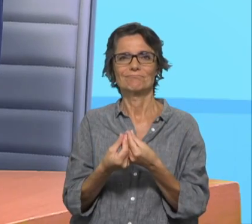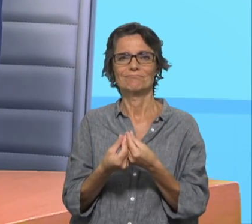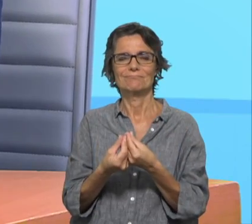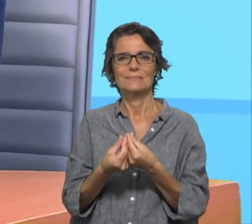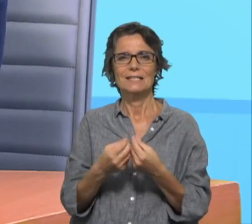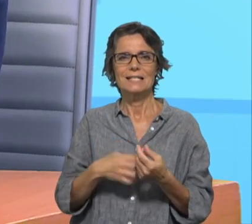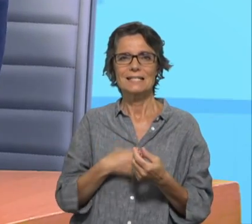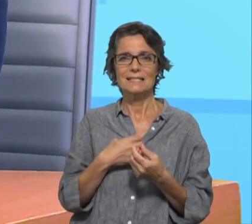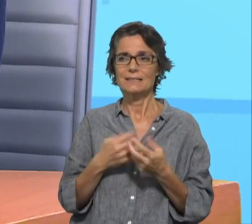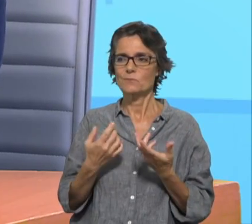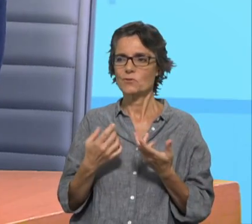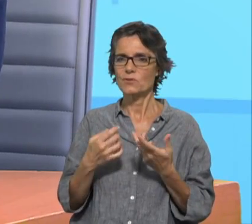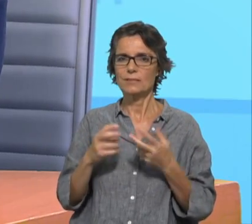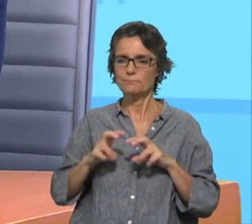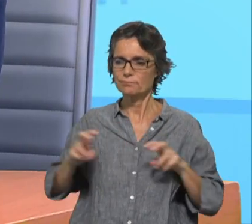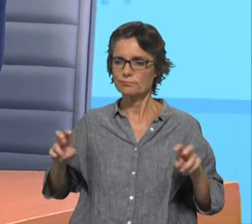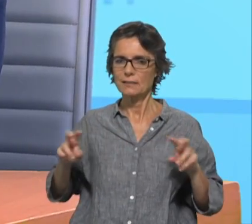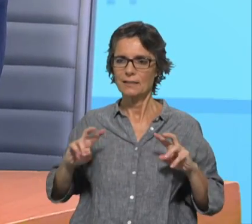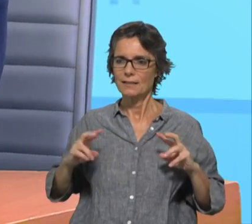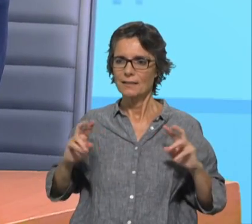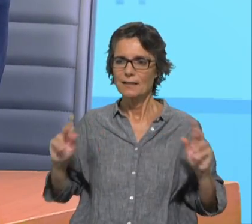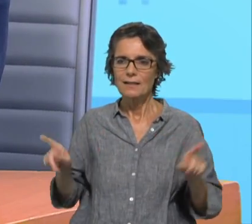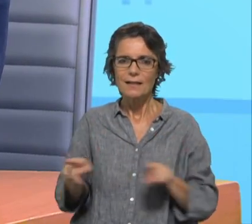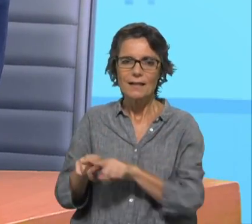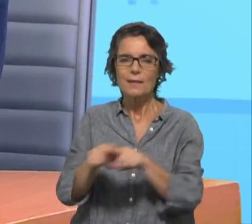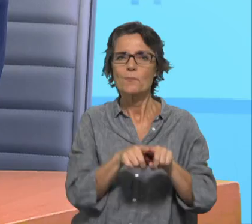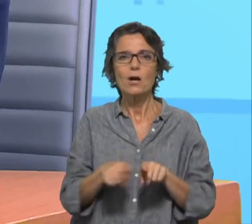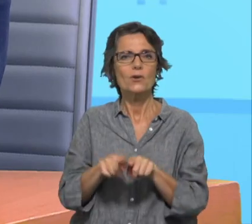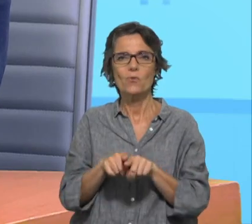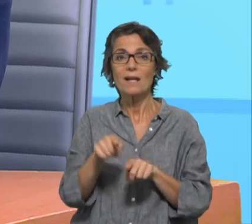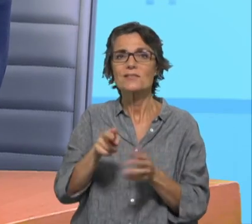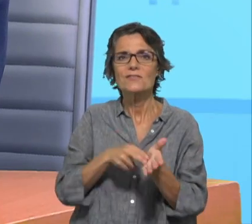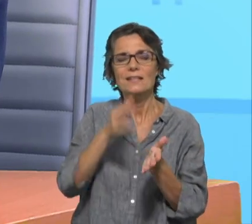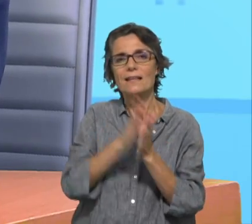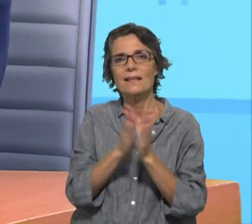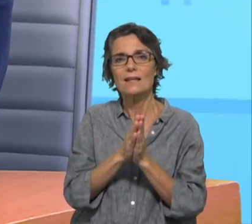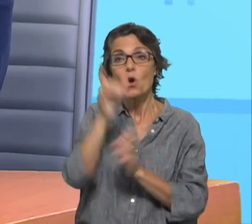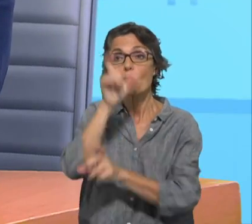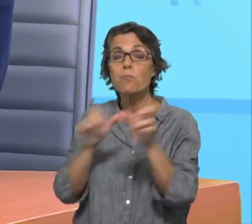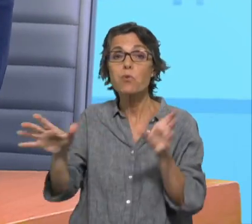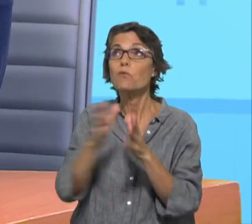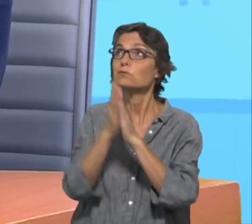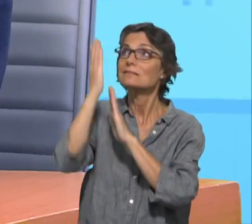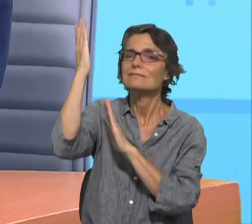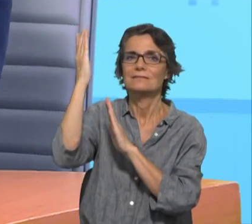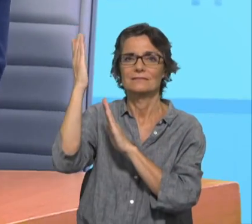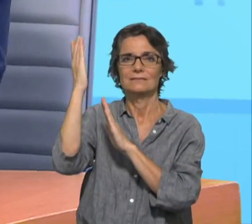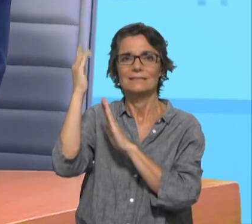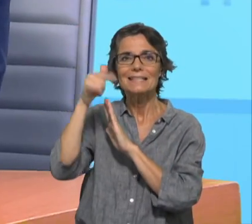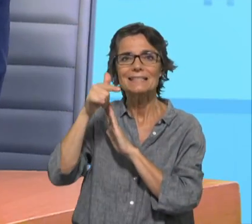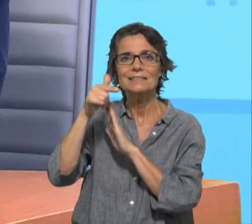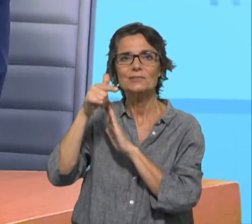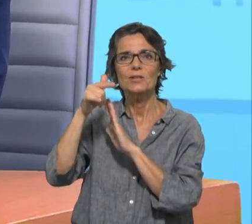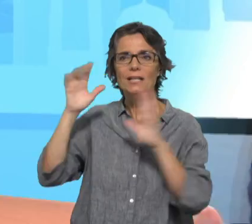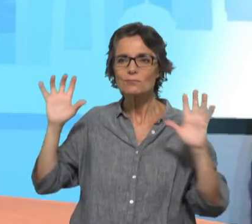dos outros, mas somos irmãos. Aquela Assembleia já traduz a verdade da Igreja. Povo de Deus, povo reunido em nome de Deus, para celebrar